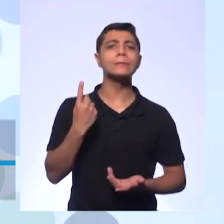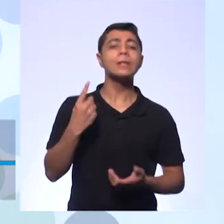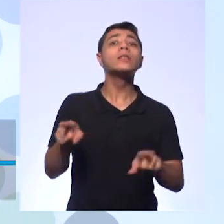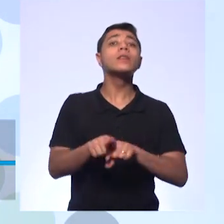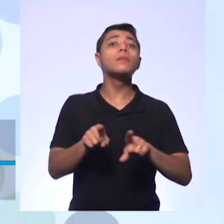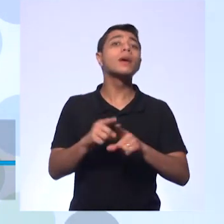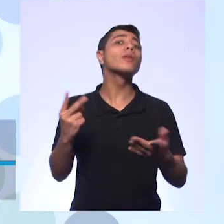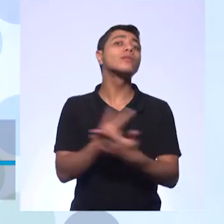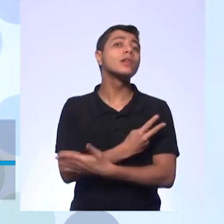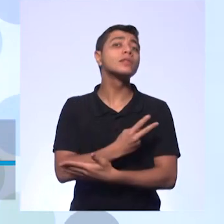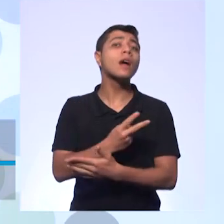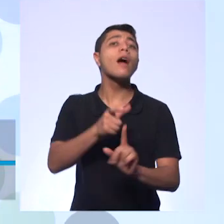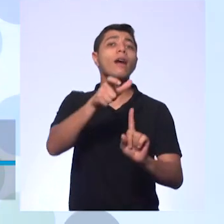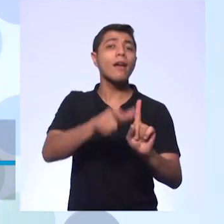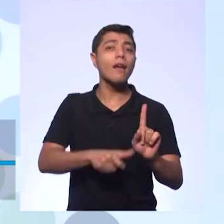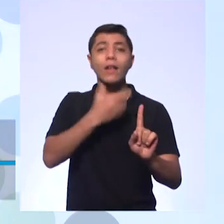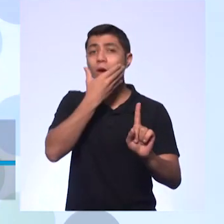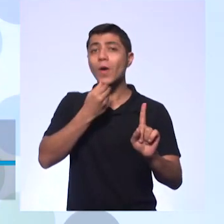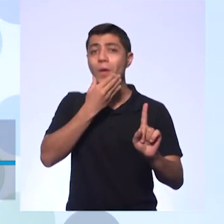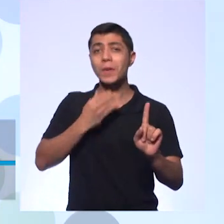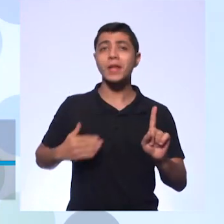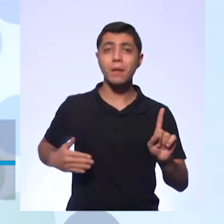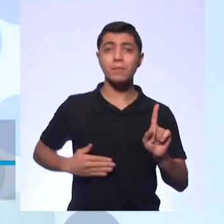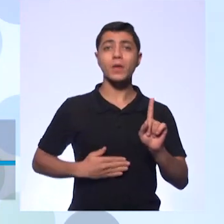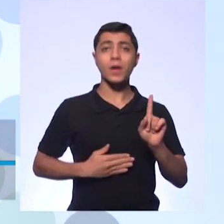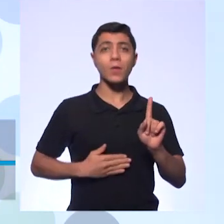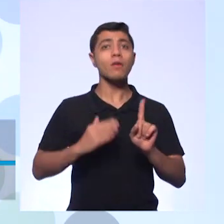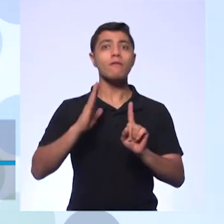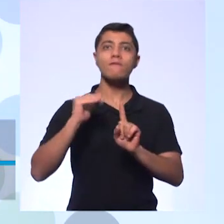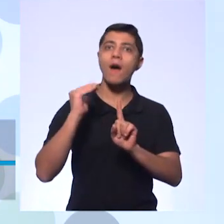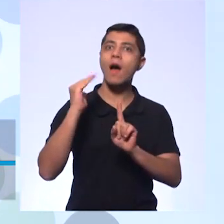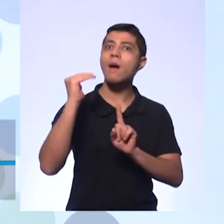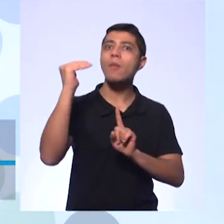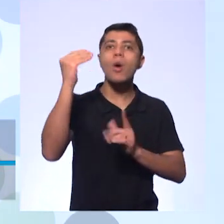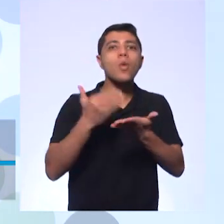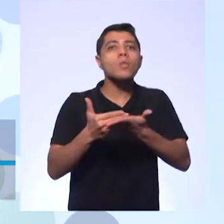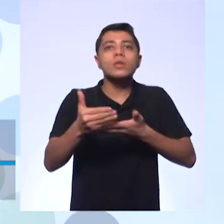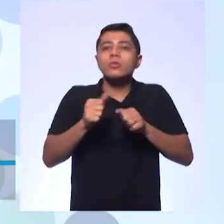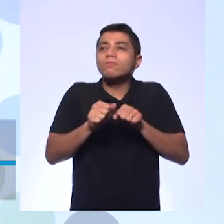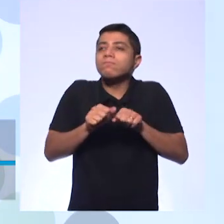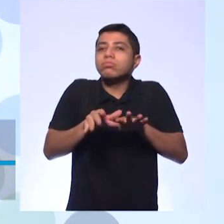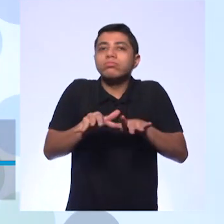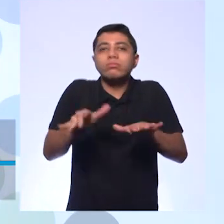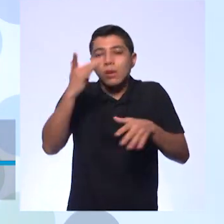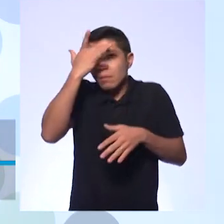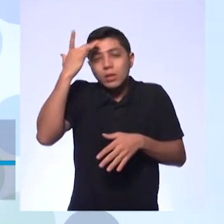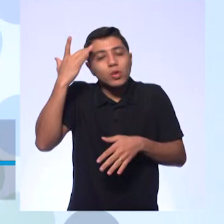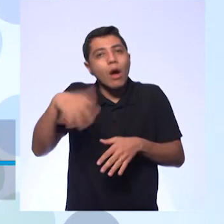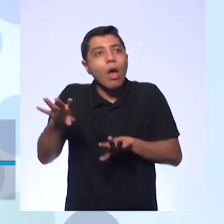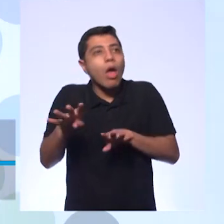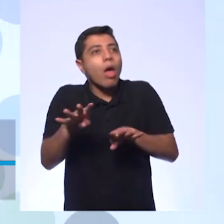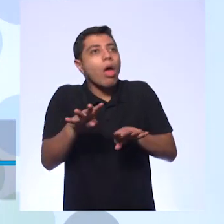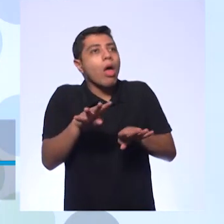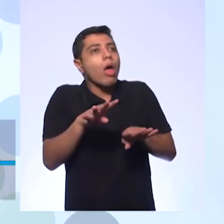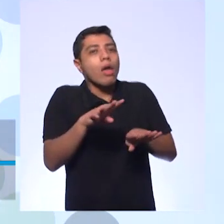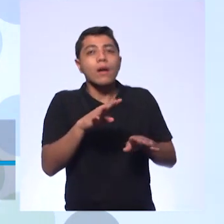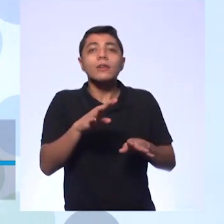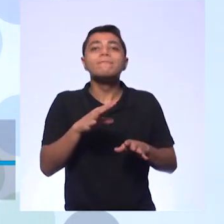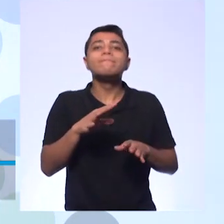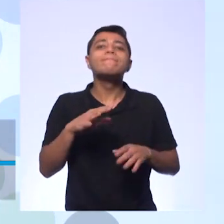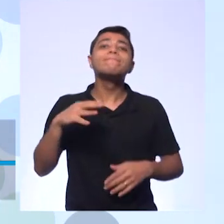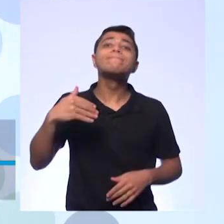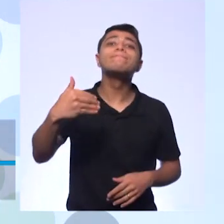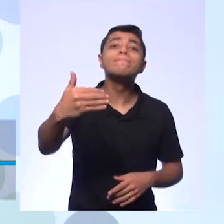vez, né, aumentando aí, tá? Então, dentro desse cenário todo, a gente tem um outro golpe que esse sim vai